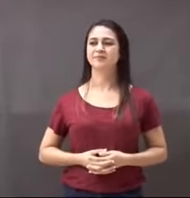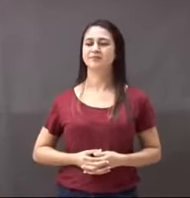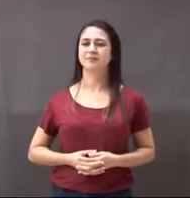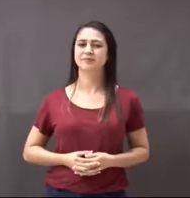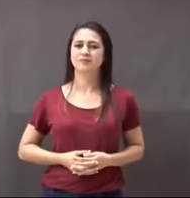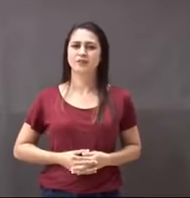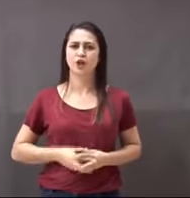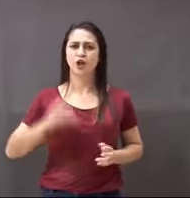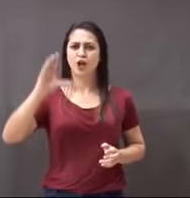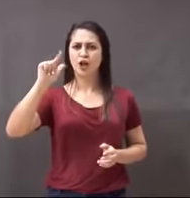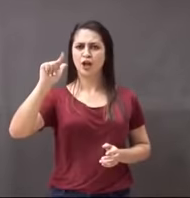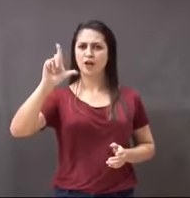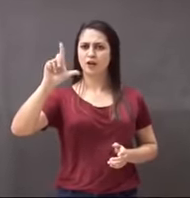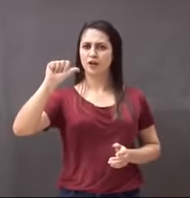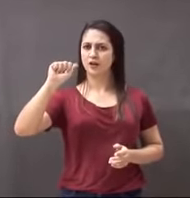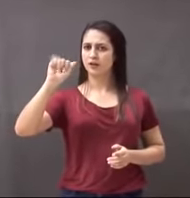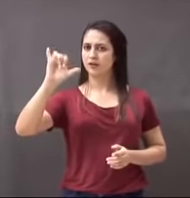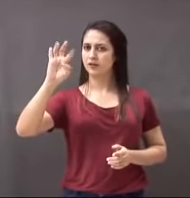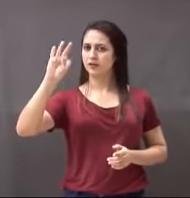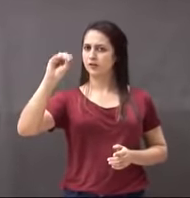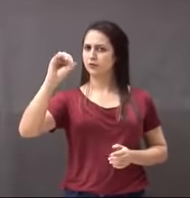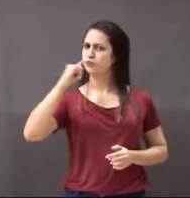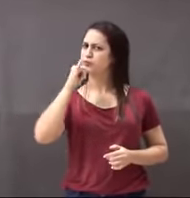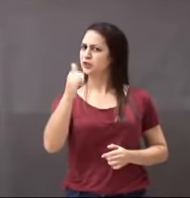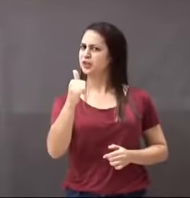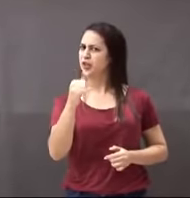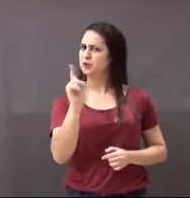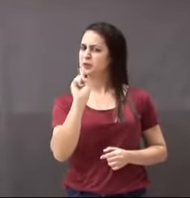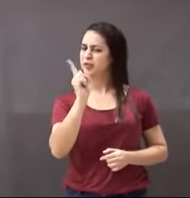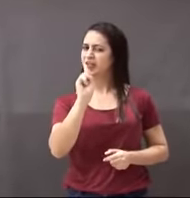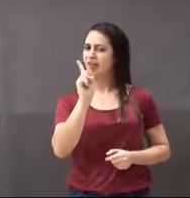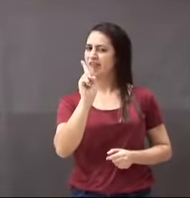Não é o Cleiton que tá dizendo,